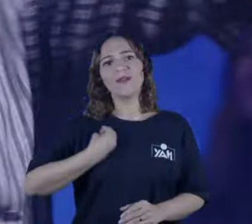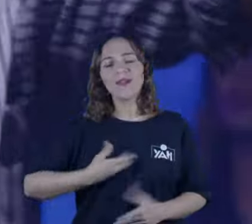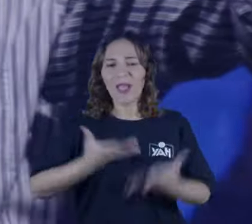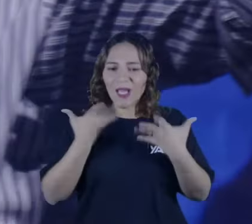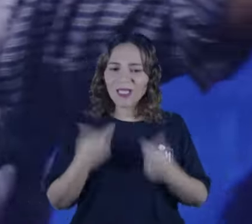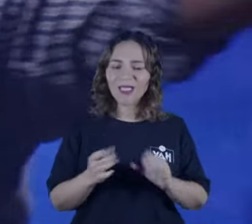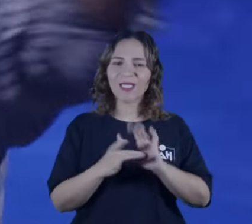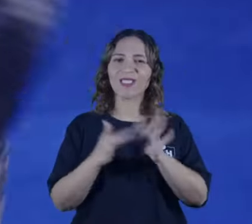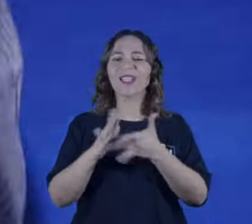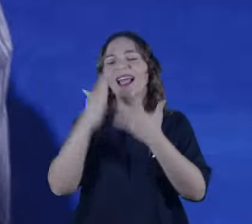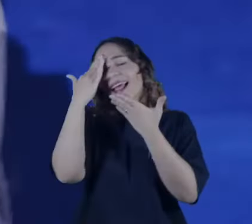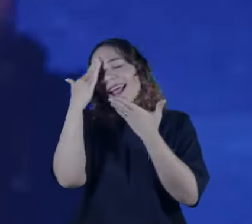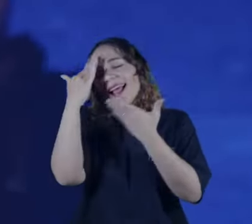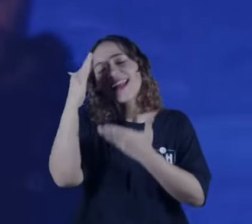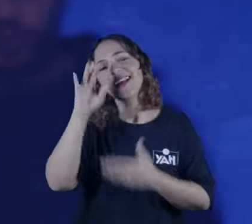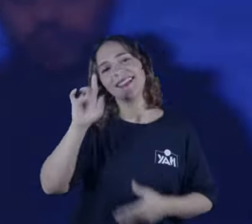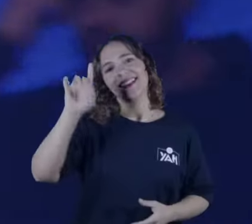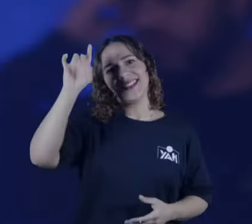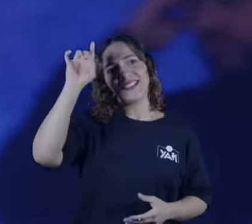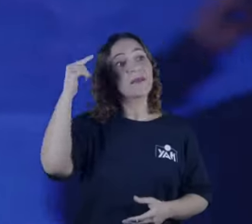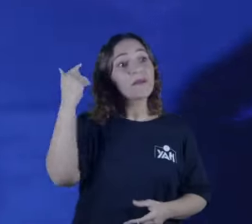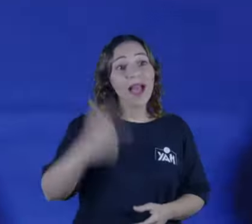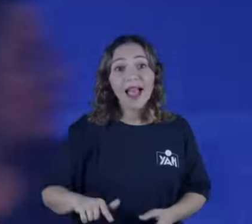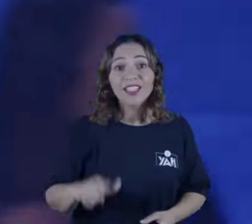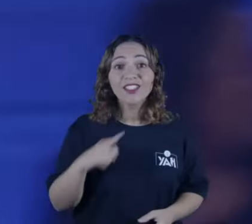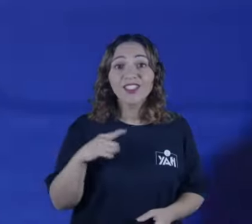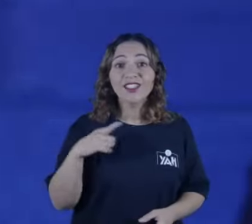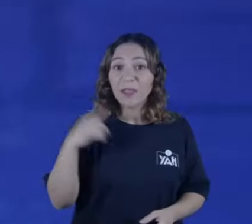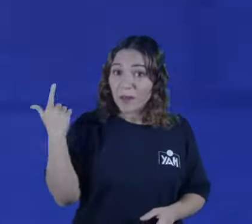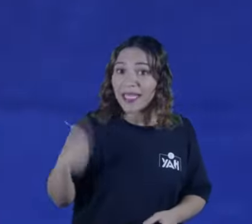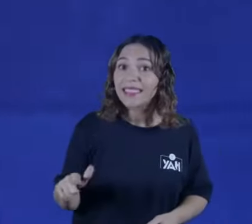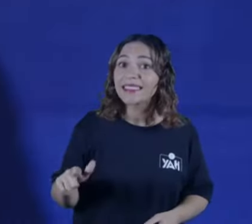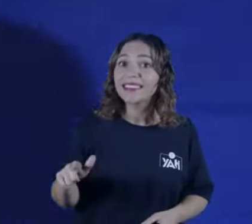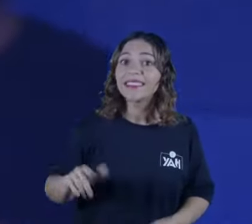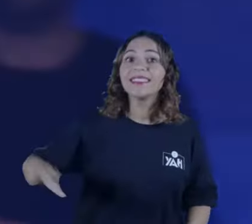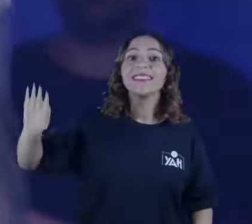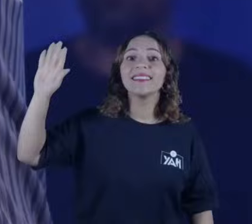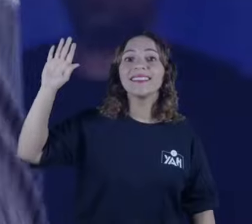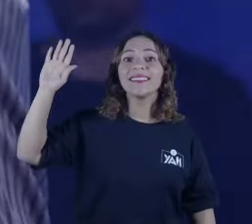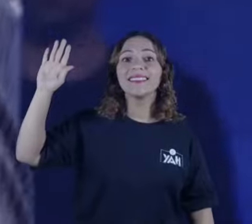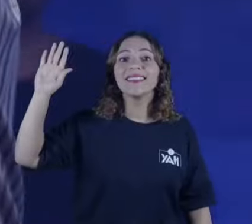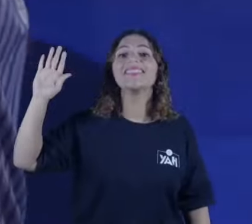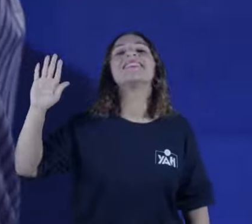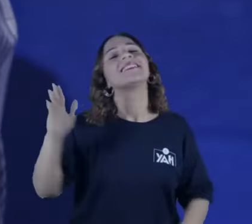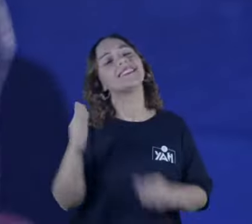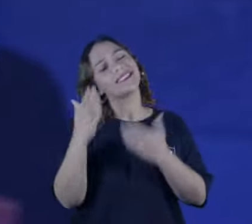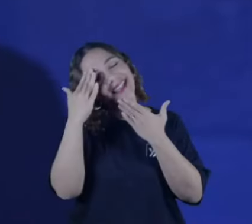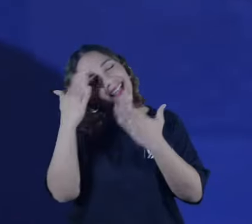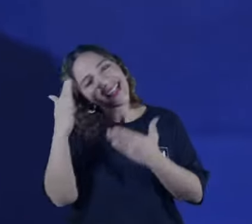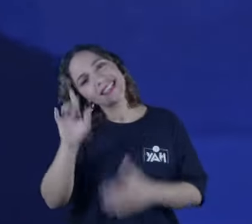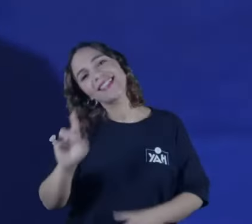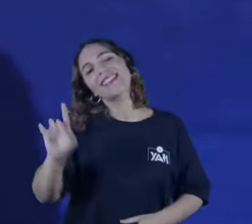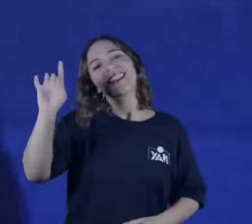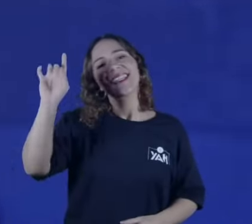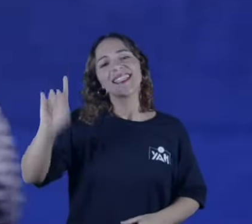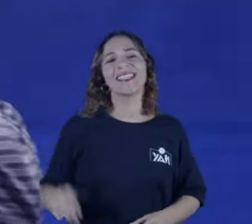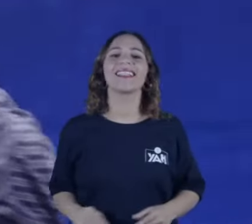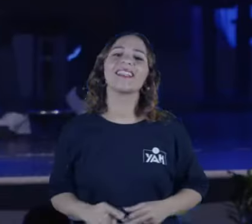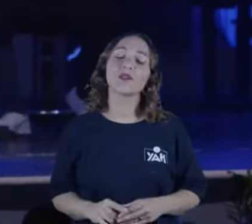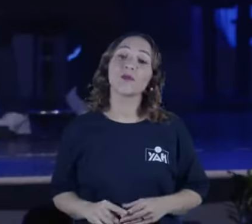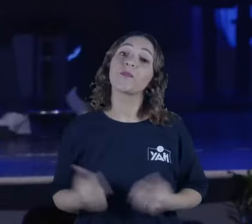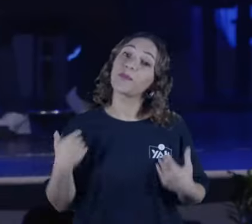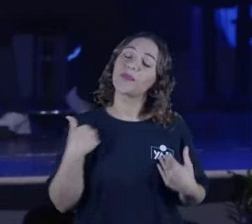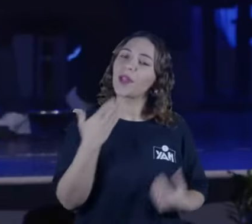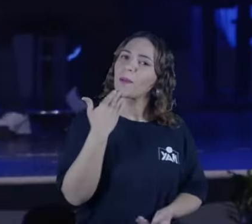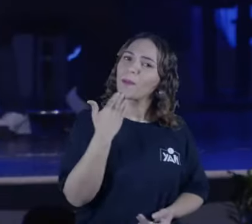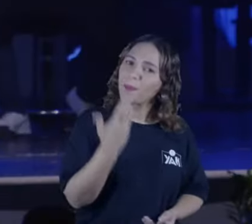Jesus. Graças a Deus por essa vida. Há mais alguém? Levante a sua mão, onde você estiver. Graças a Deus por essa vida também. Eu vou pedir